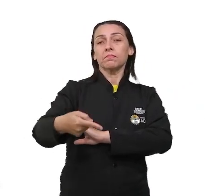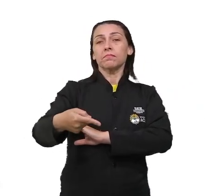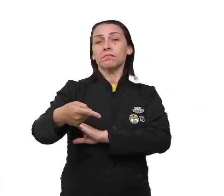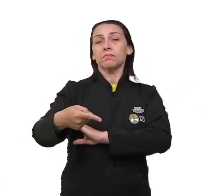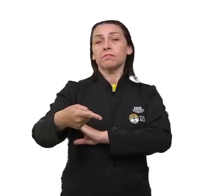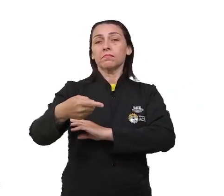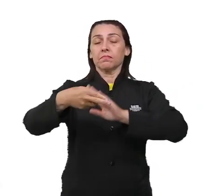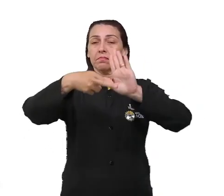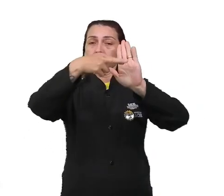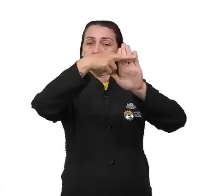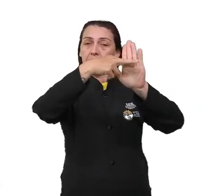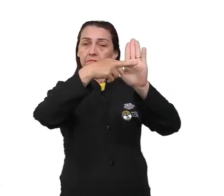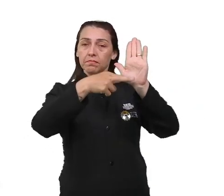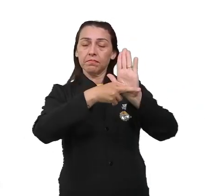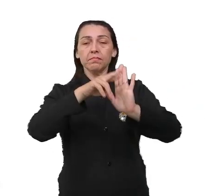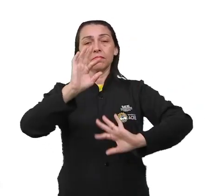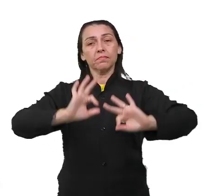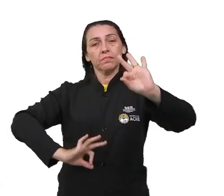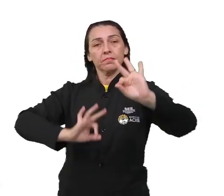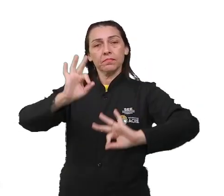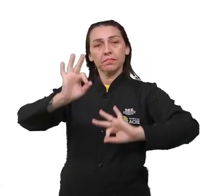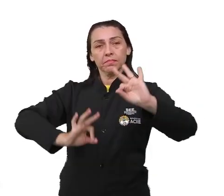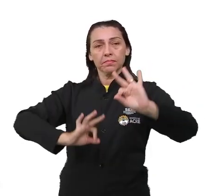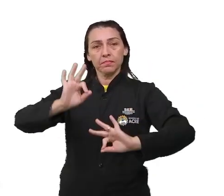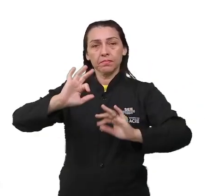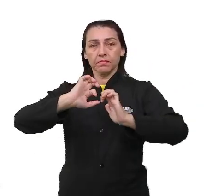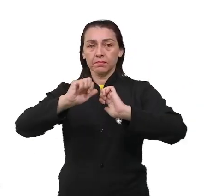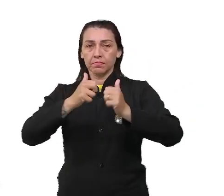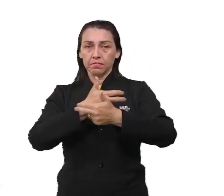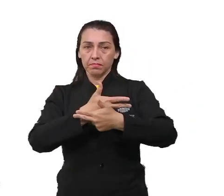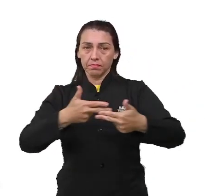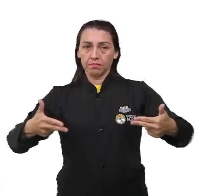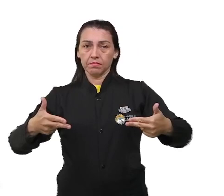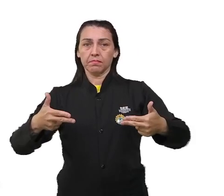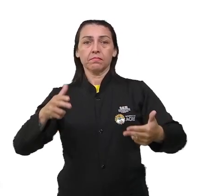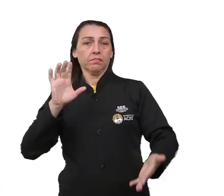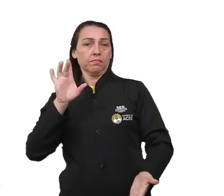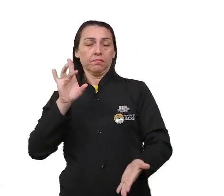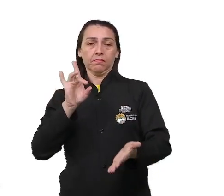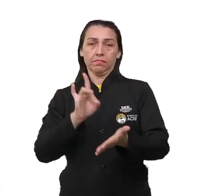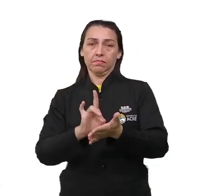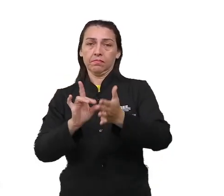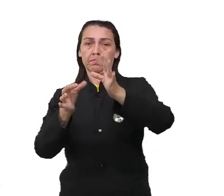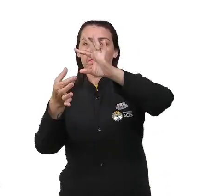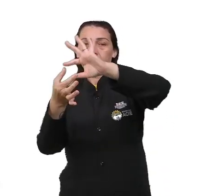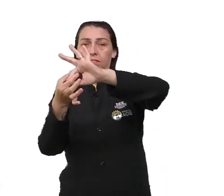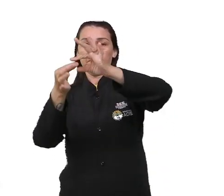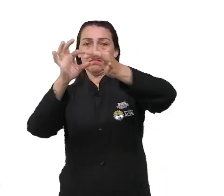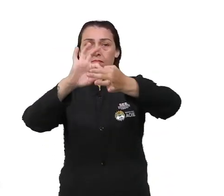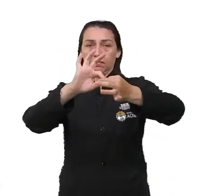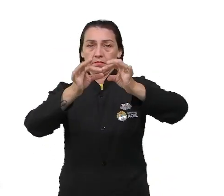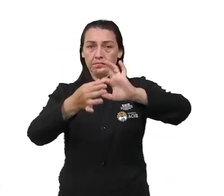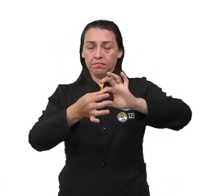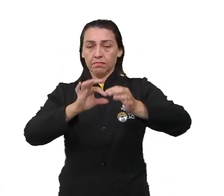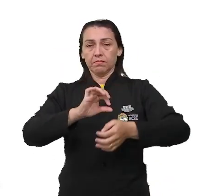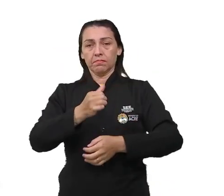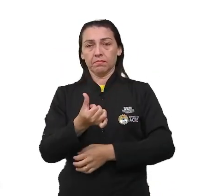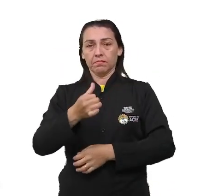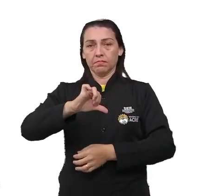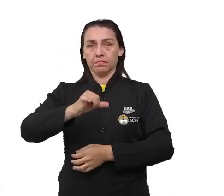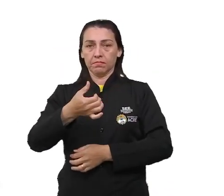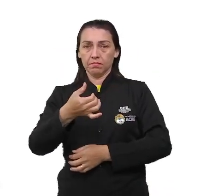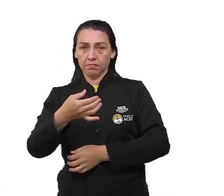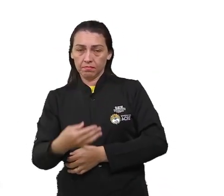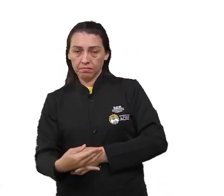sob regras organizadas. O esporte tem sido parte oficial das